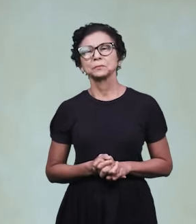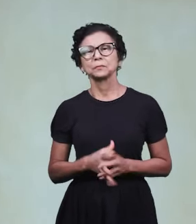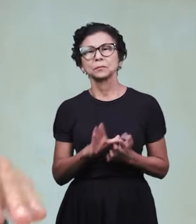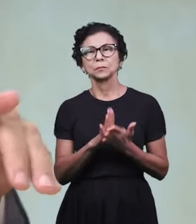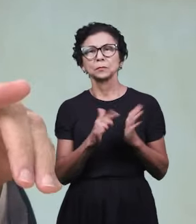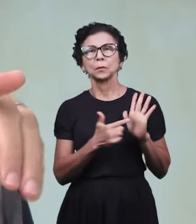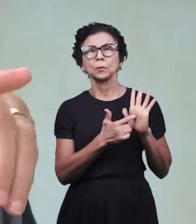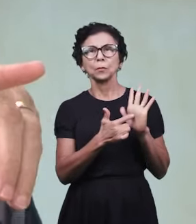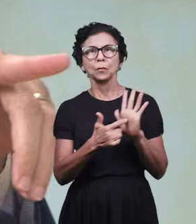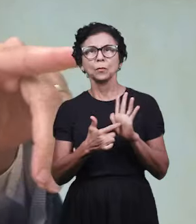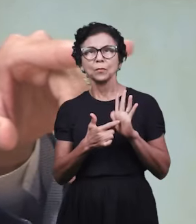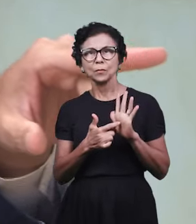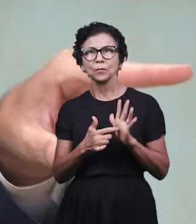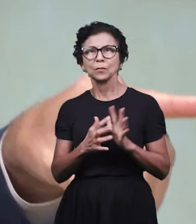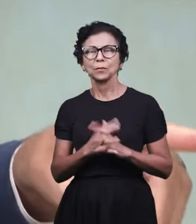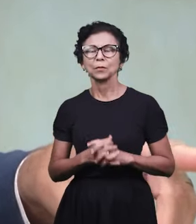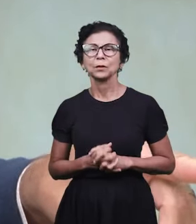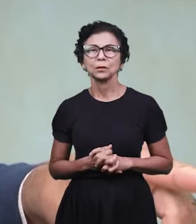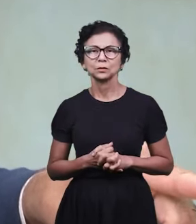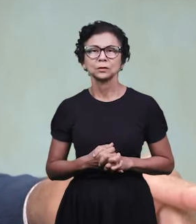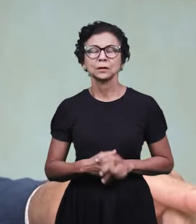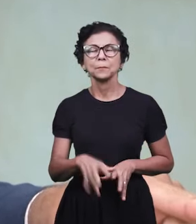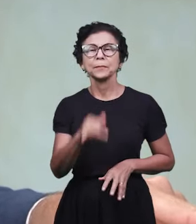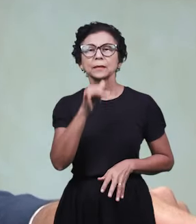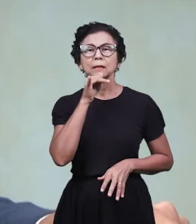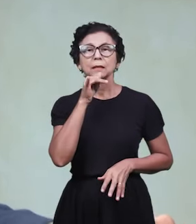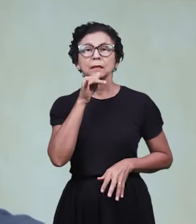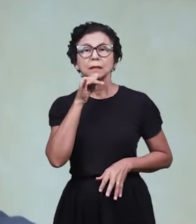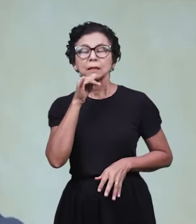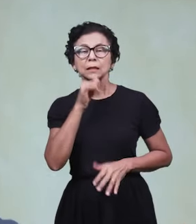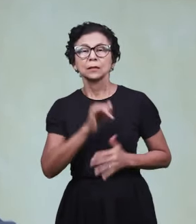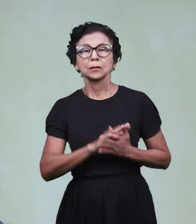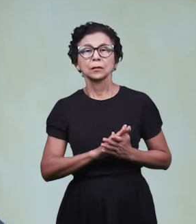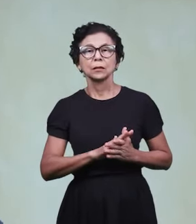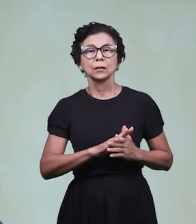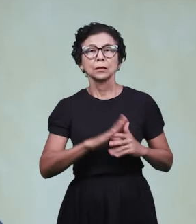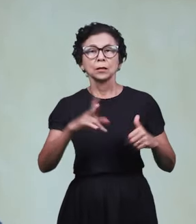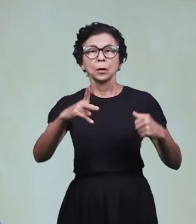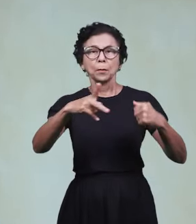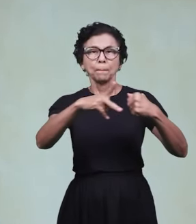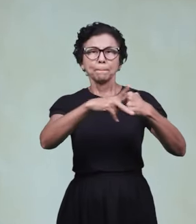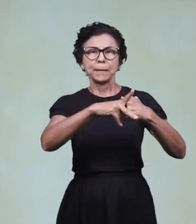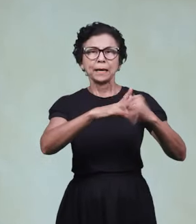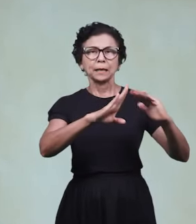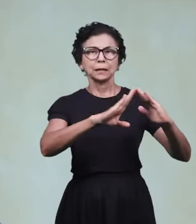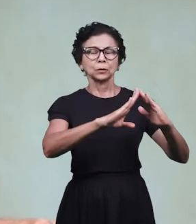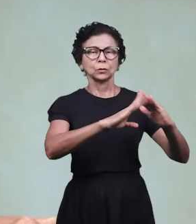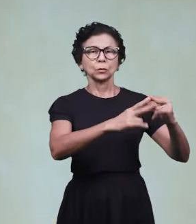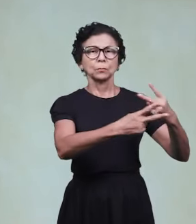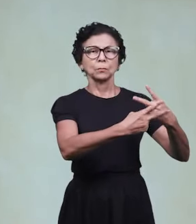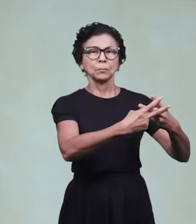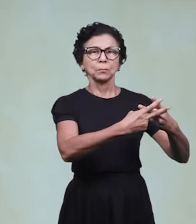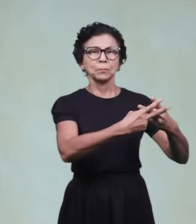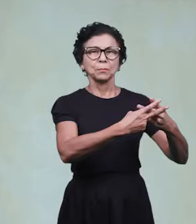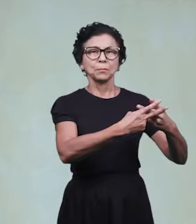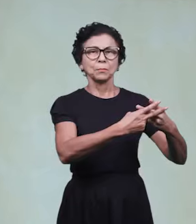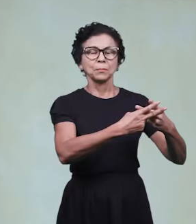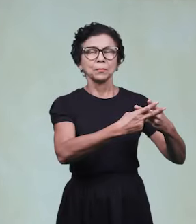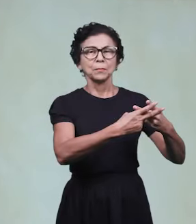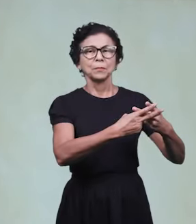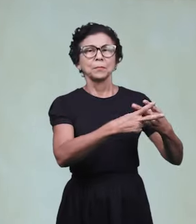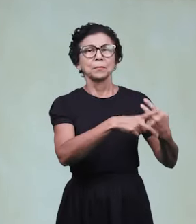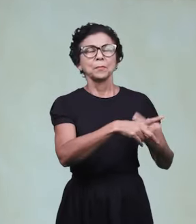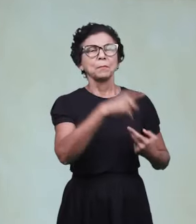disso é quando o anjo vai tirar Pedro da prisão. Certo. Porque o texto fala assim: e Pedro pensava que estava tendo